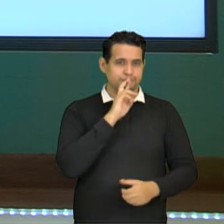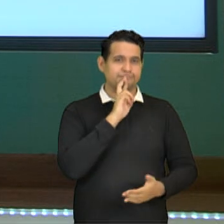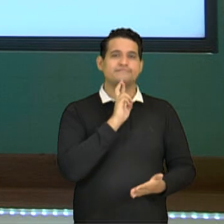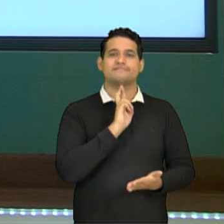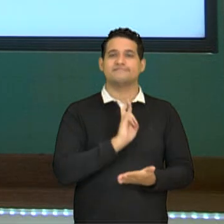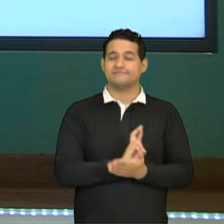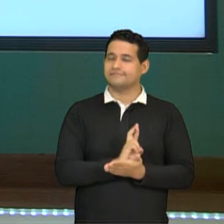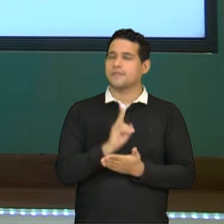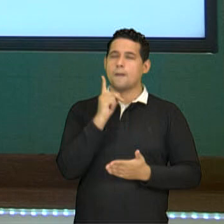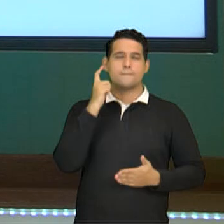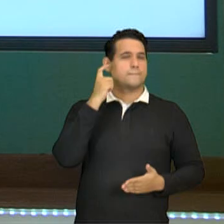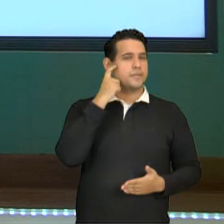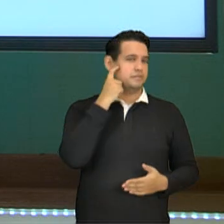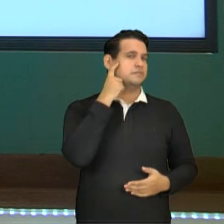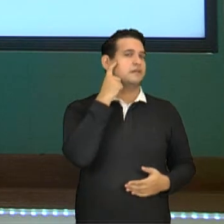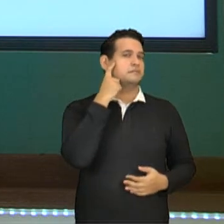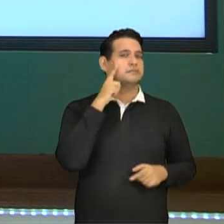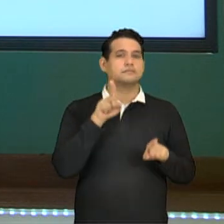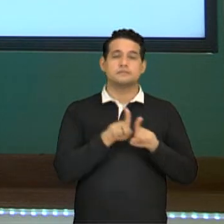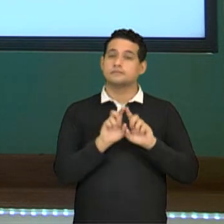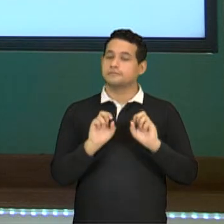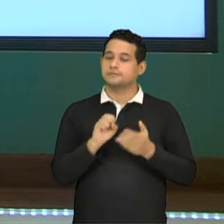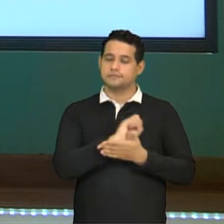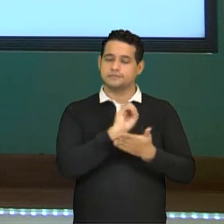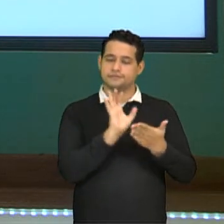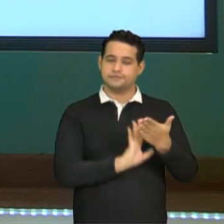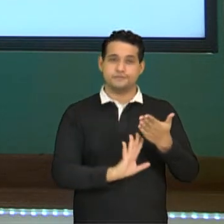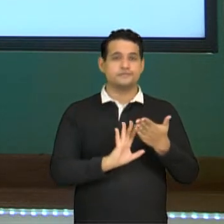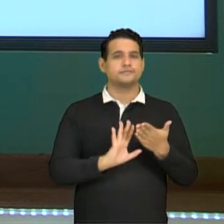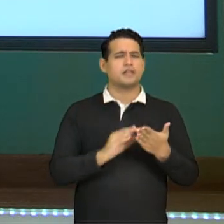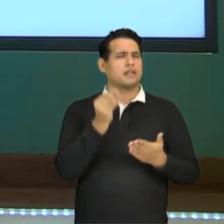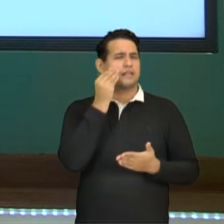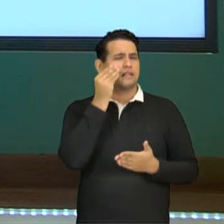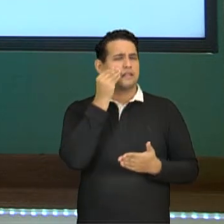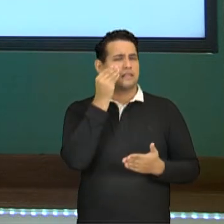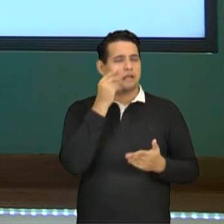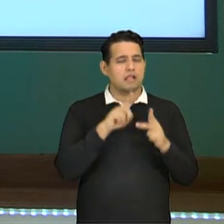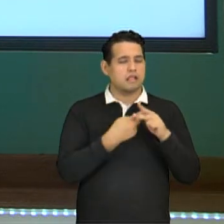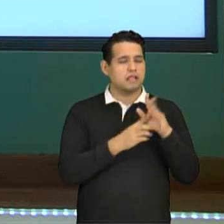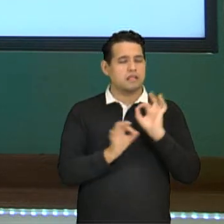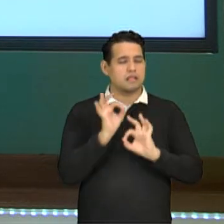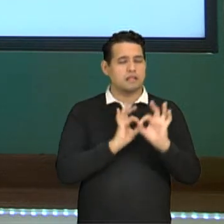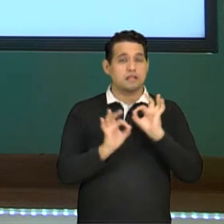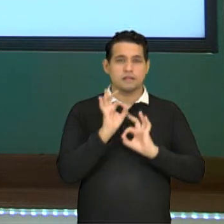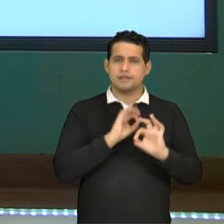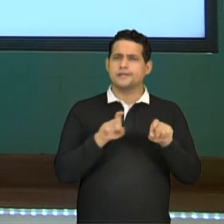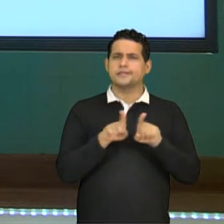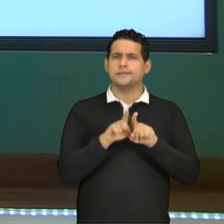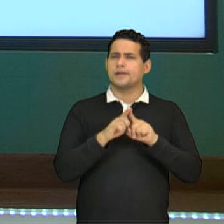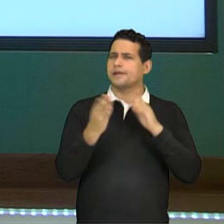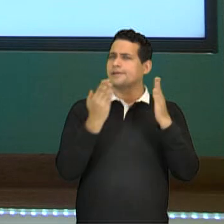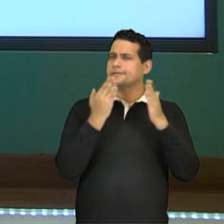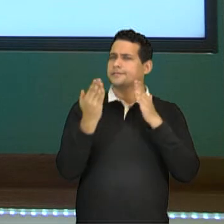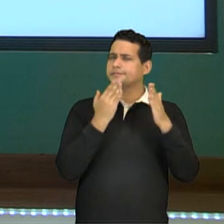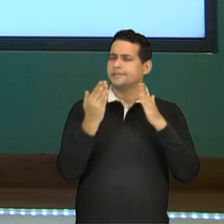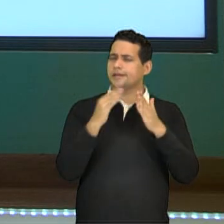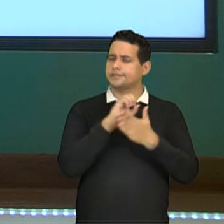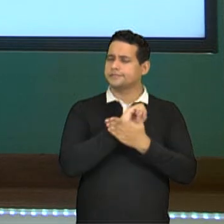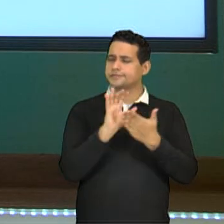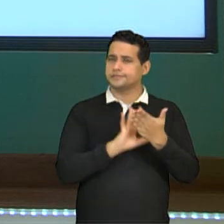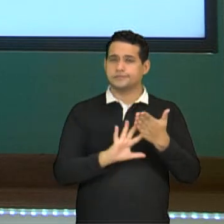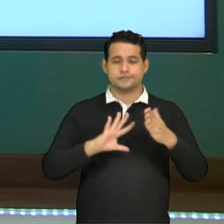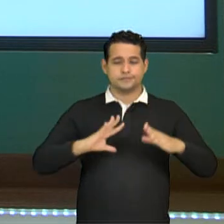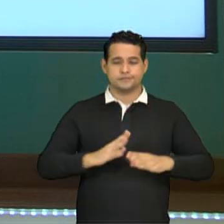para vocês pensarem nesse exercício e tentarem resolver e associarem esse exercício com